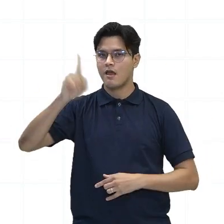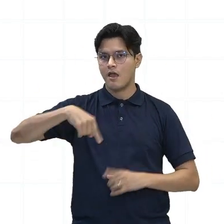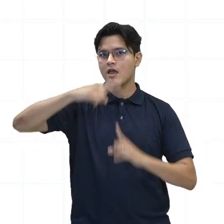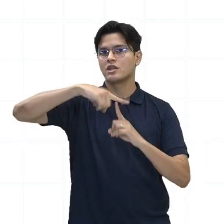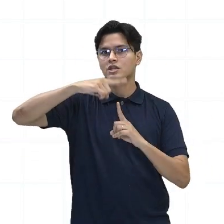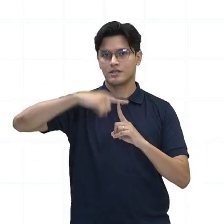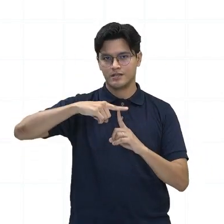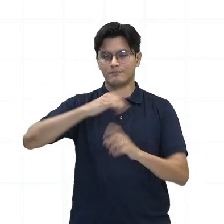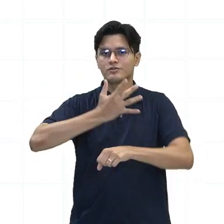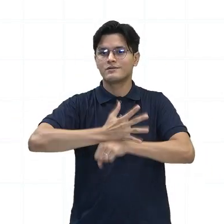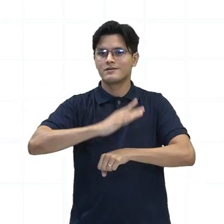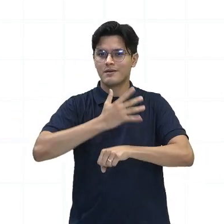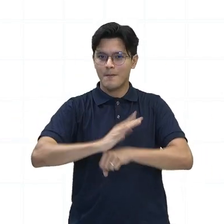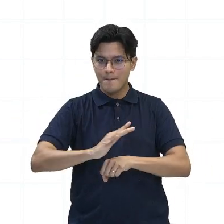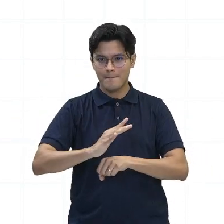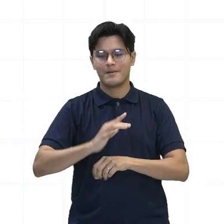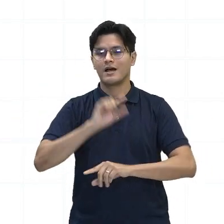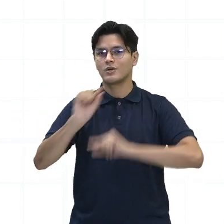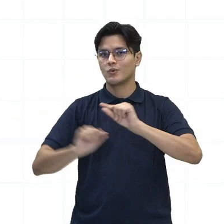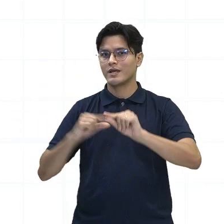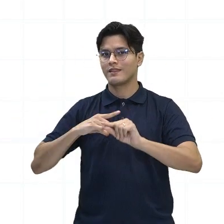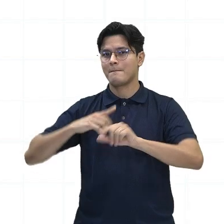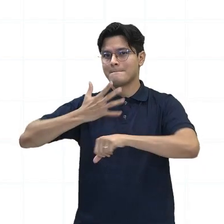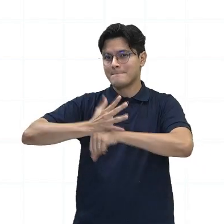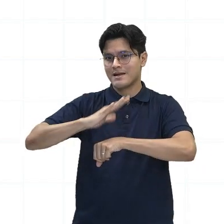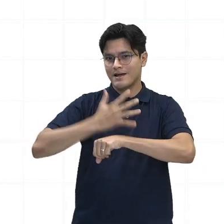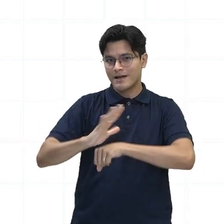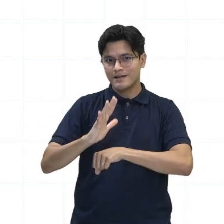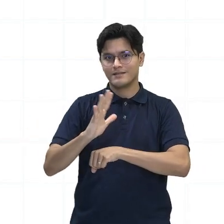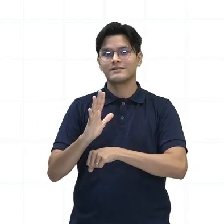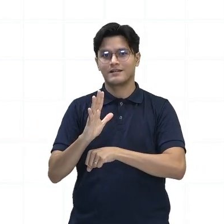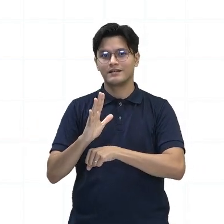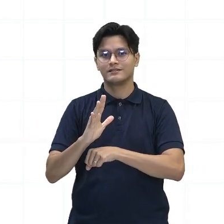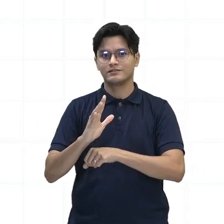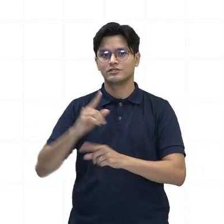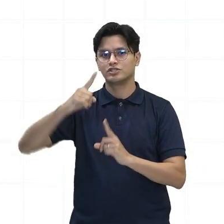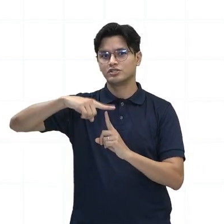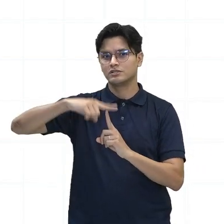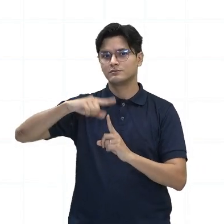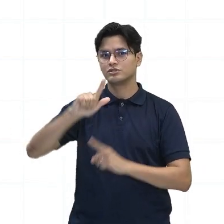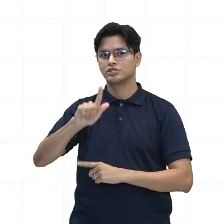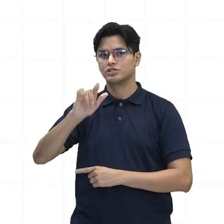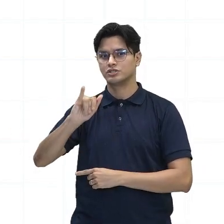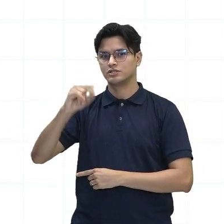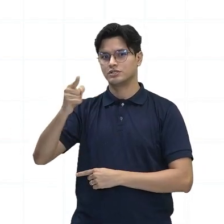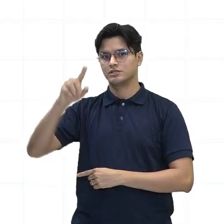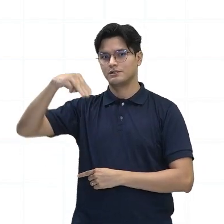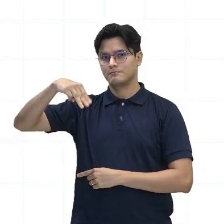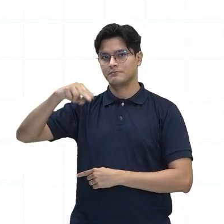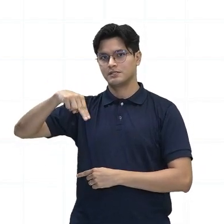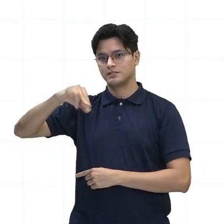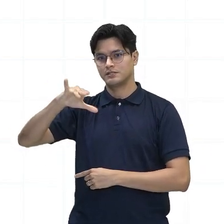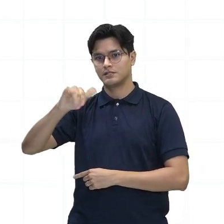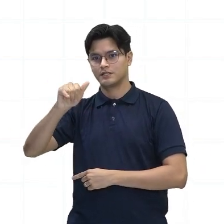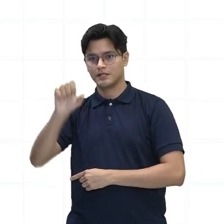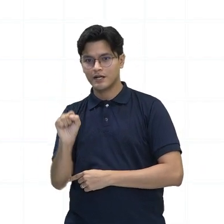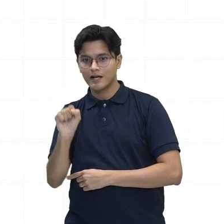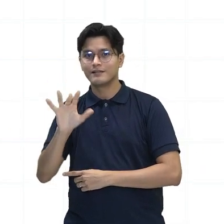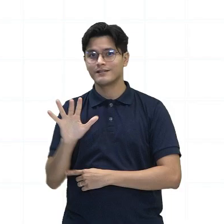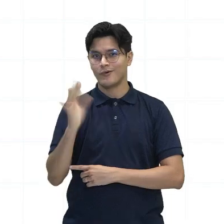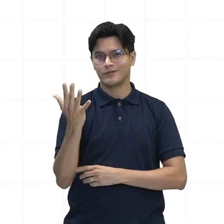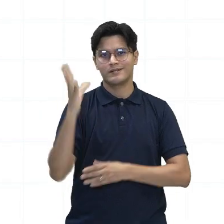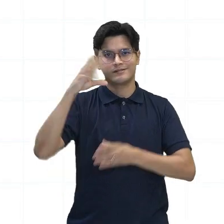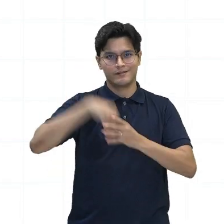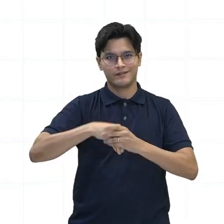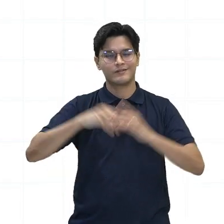práticas gímnicas realizadas a partir de atividades artísticas circenses. Então, a gente já